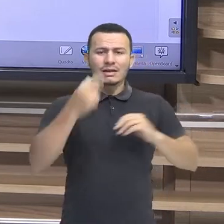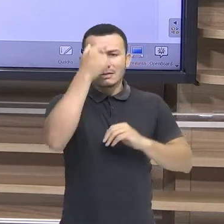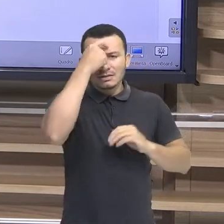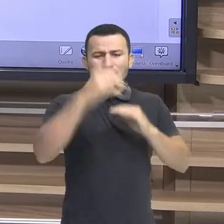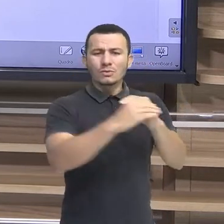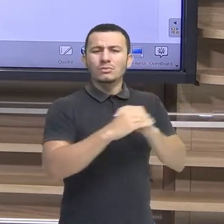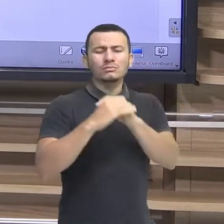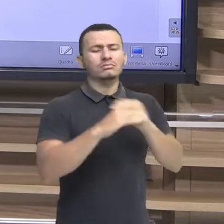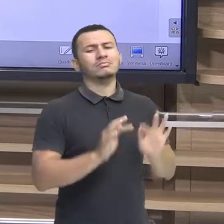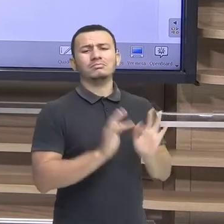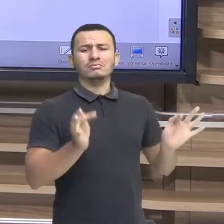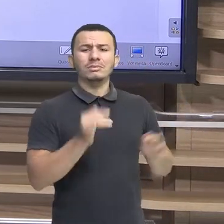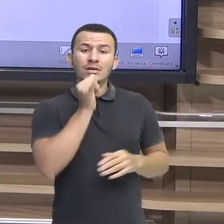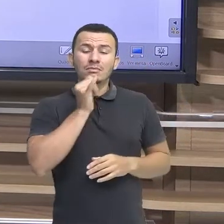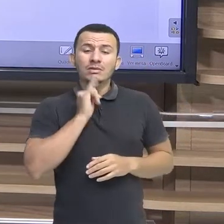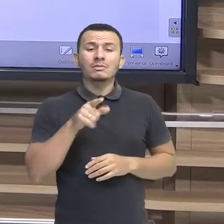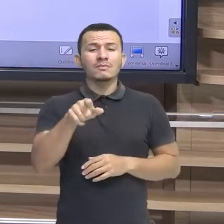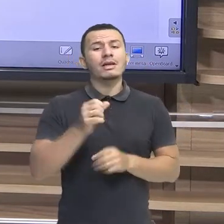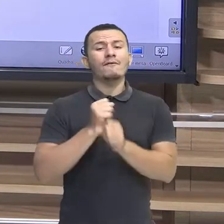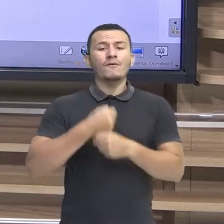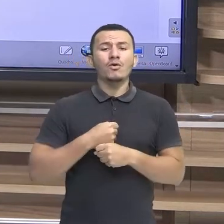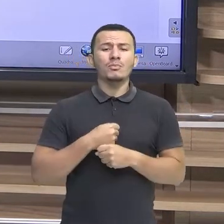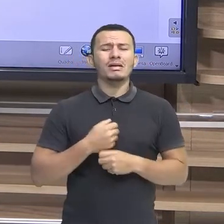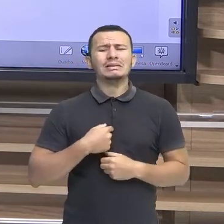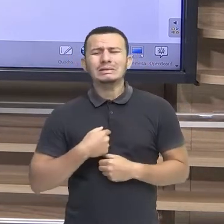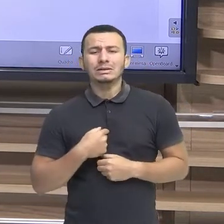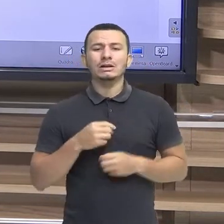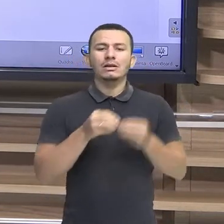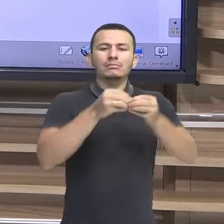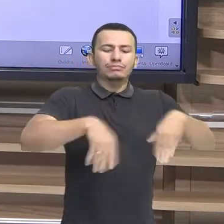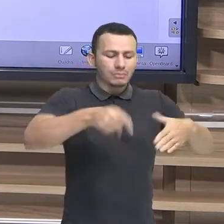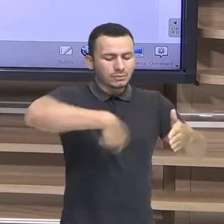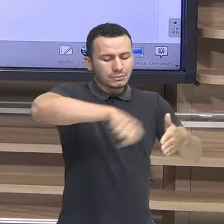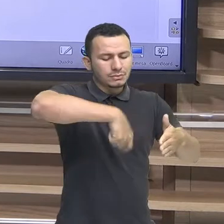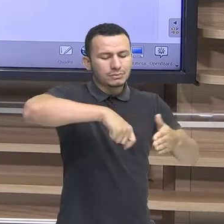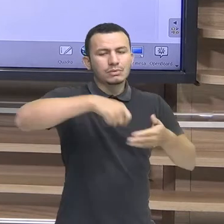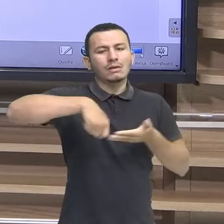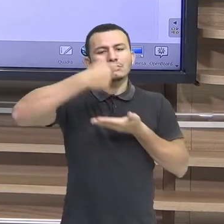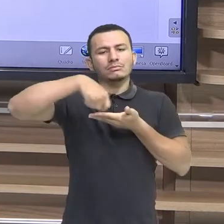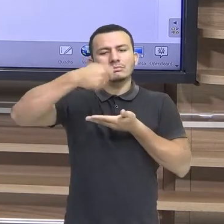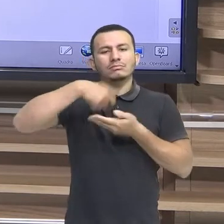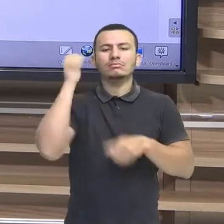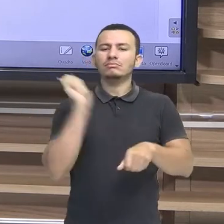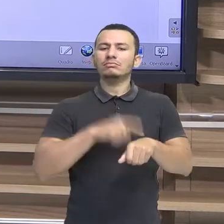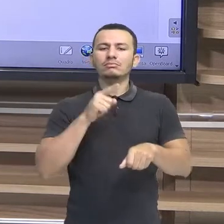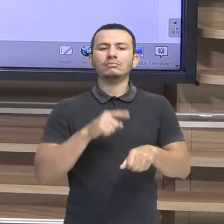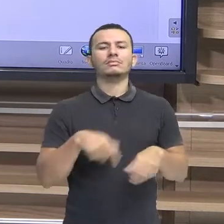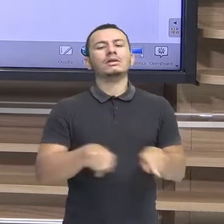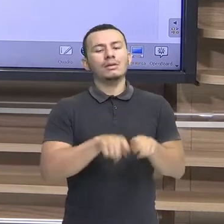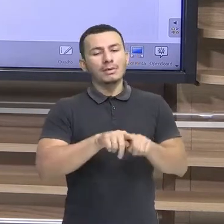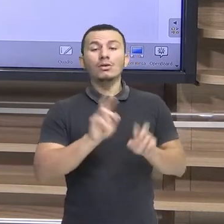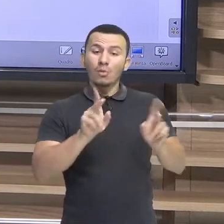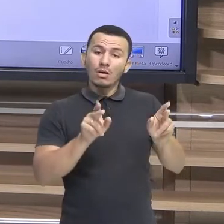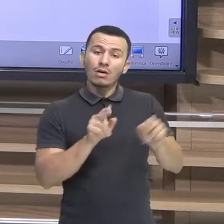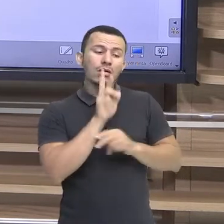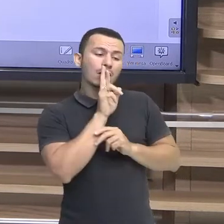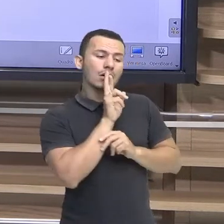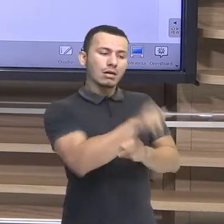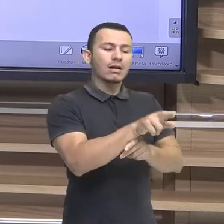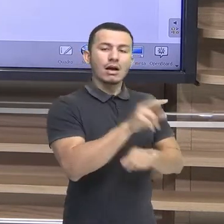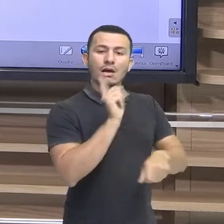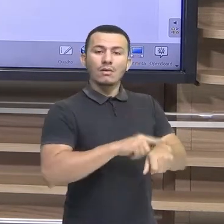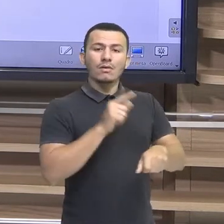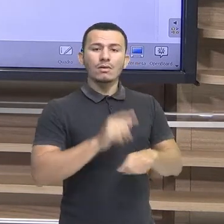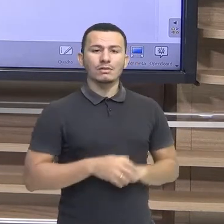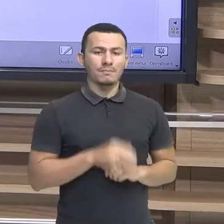não. Você vai lá, tá com fome, pá, quebra o ovo, frita o ovo, comeu. Resposta imediata. Né? Ah, não, mas eu